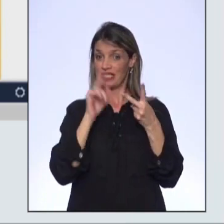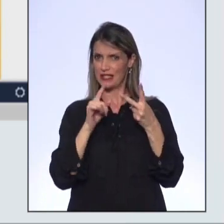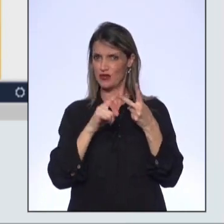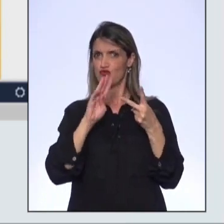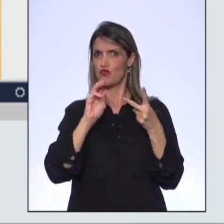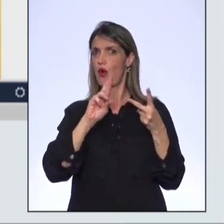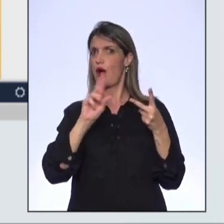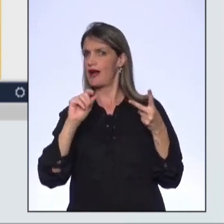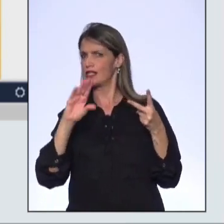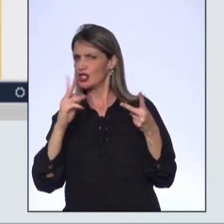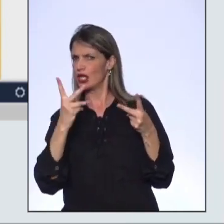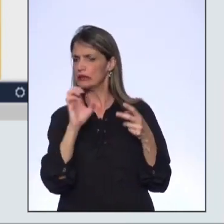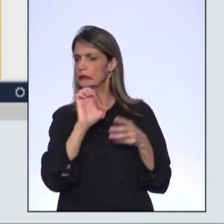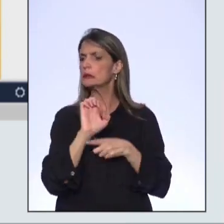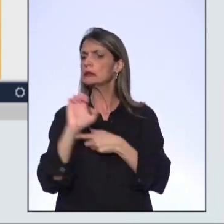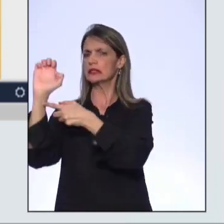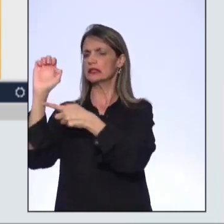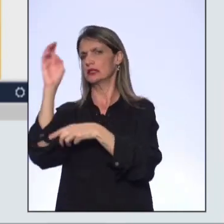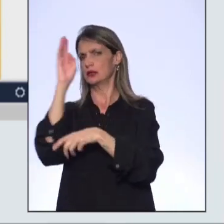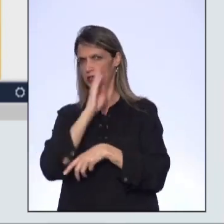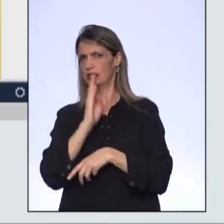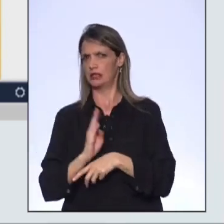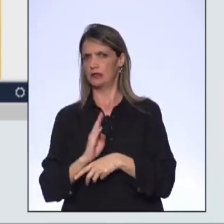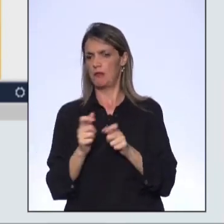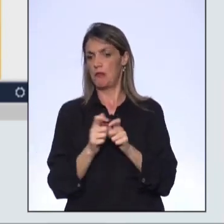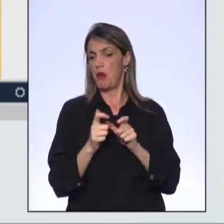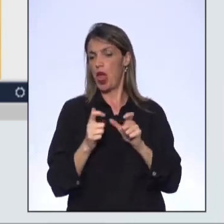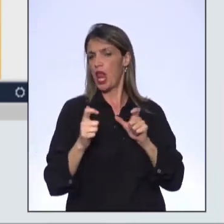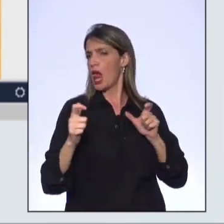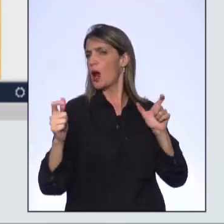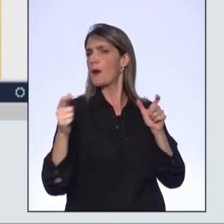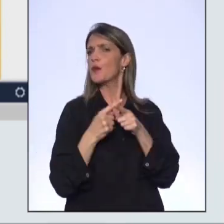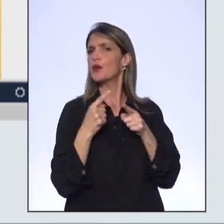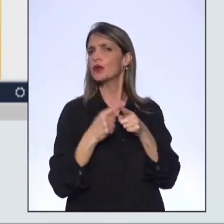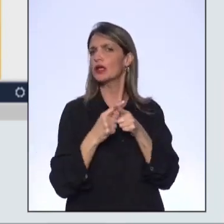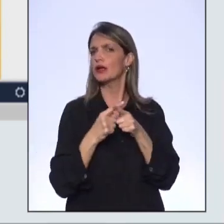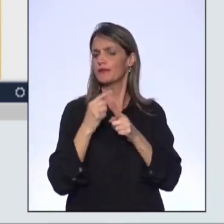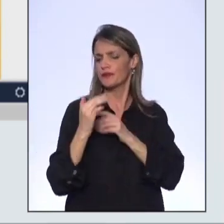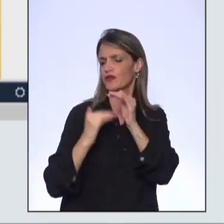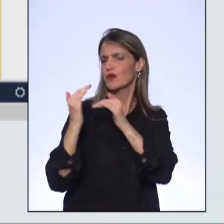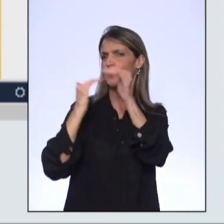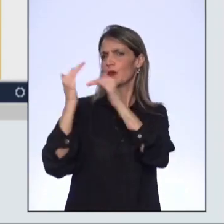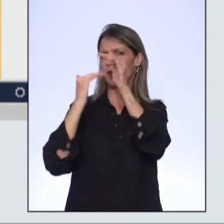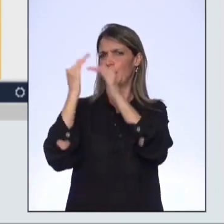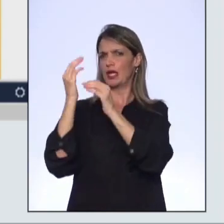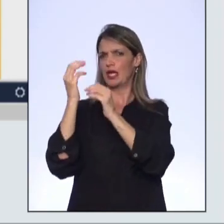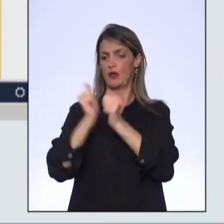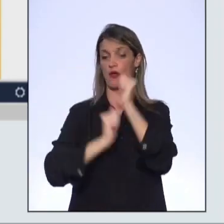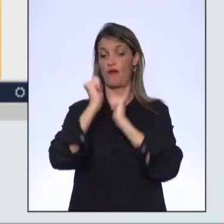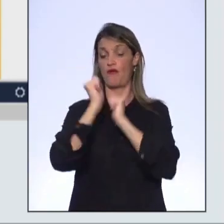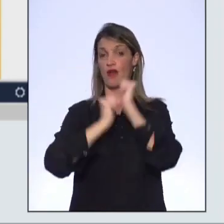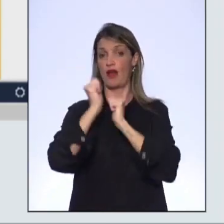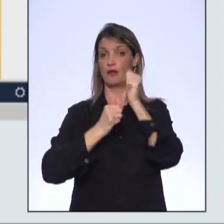Brasil. O motivo desse rápido crescimento foi o desenvolvimento da indústria de automóveis e de bicicletas, ocorrido